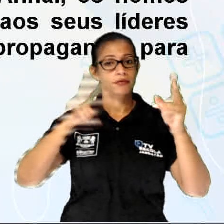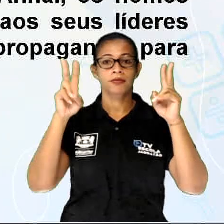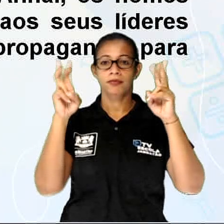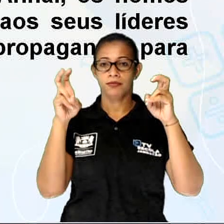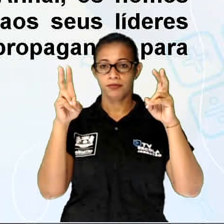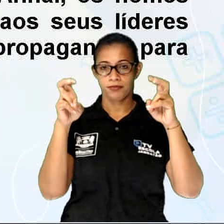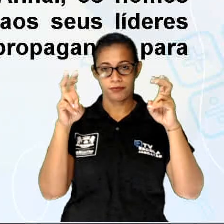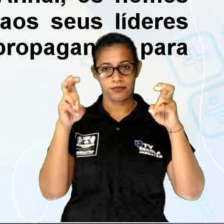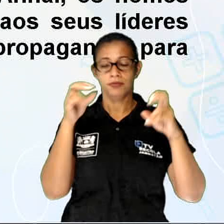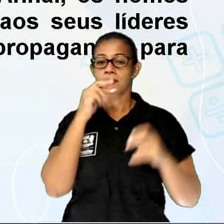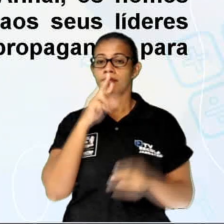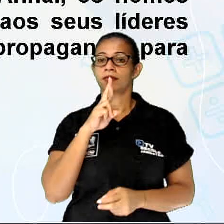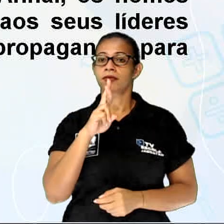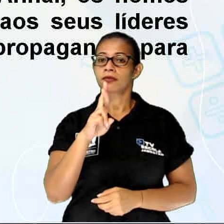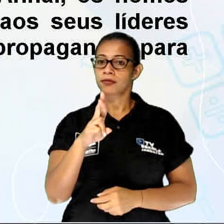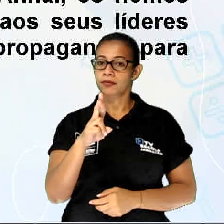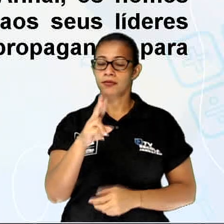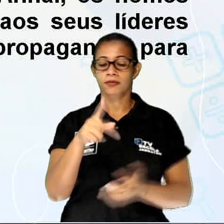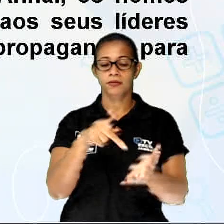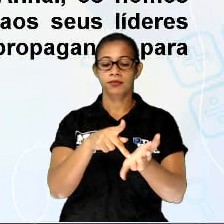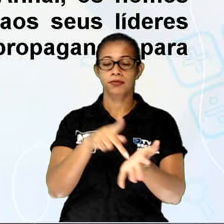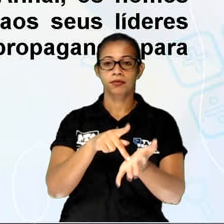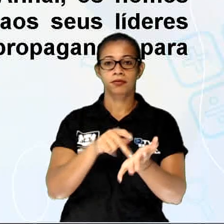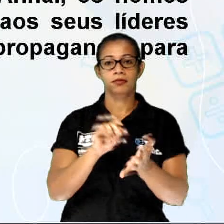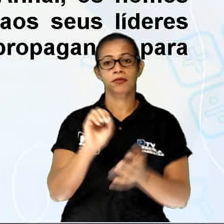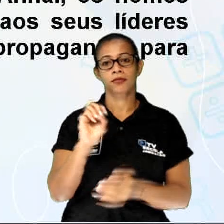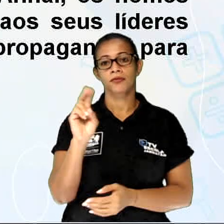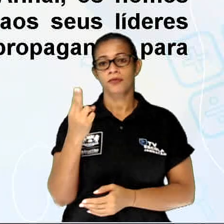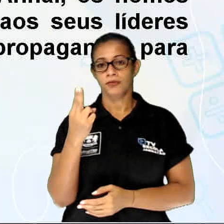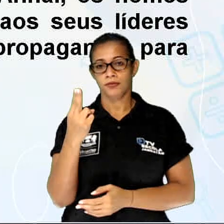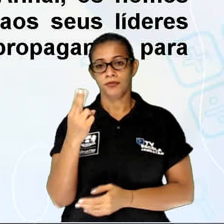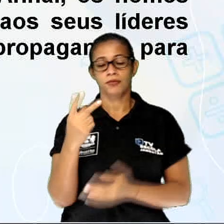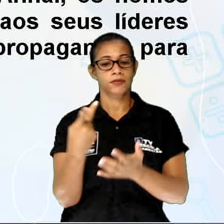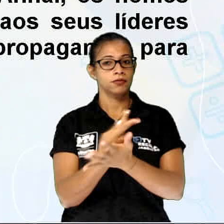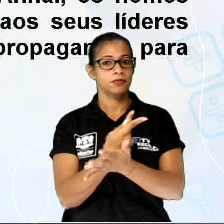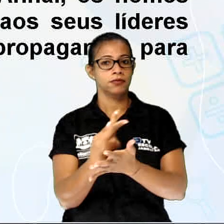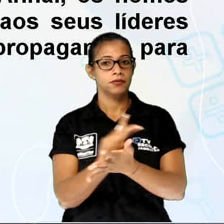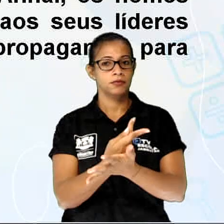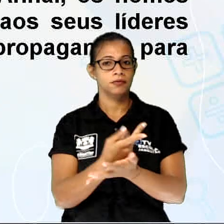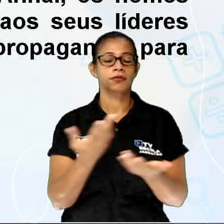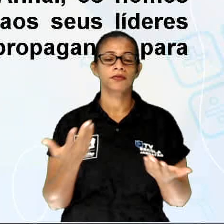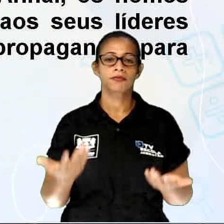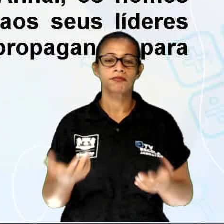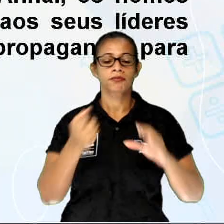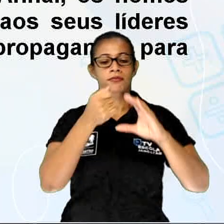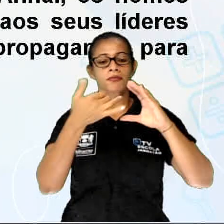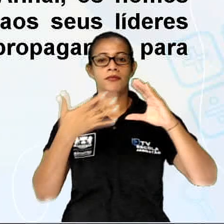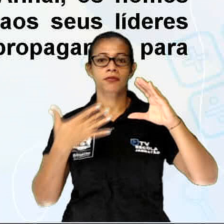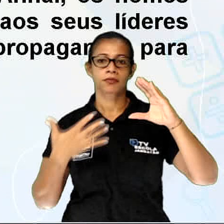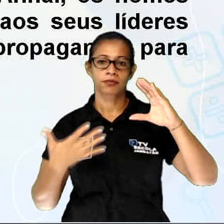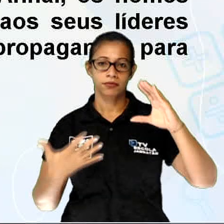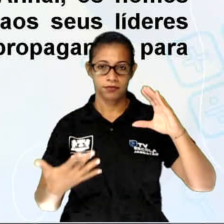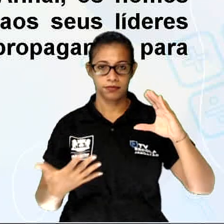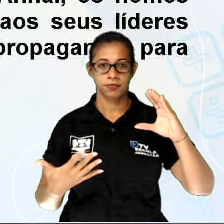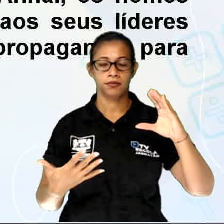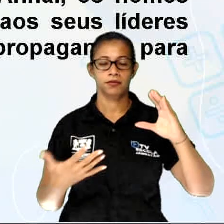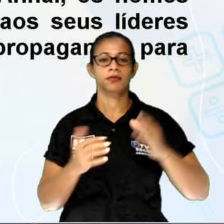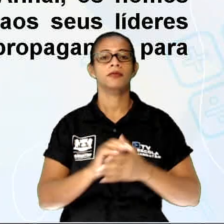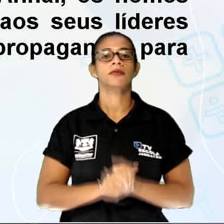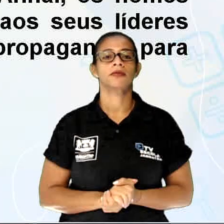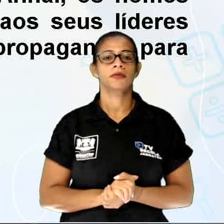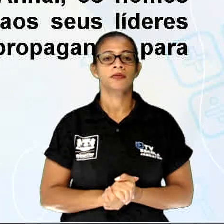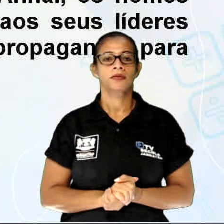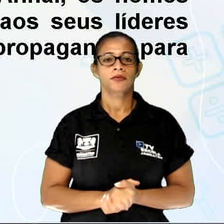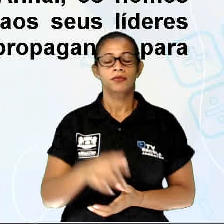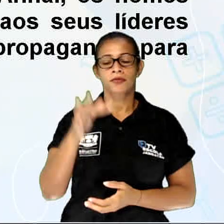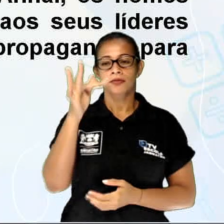de verdadeiro ou falso. Entre as muitas características semelhantes entre o franquismo e o